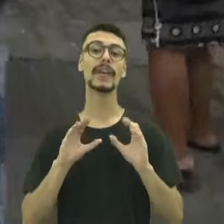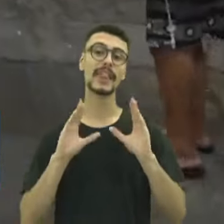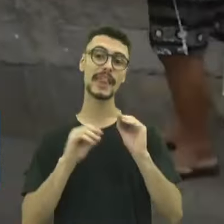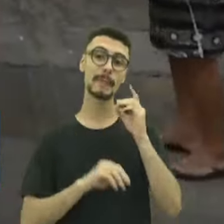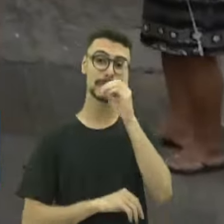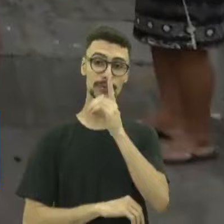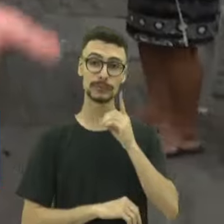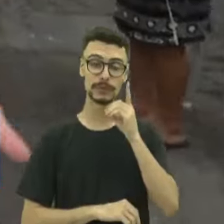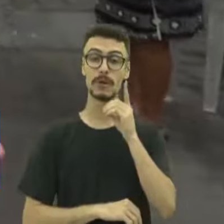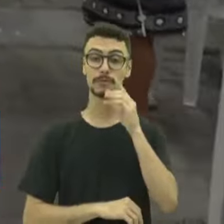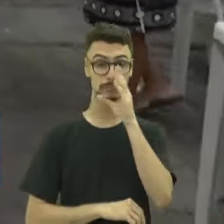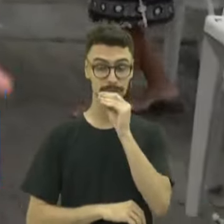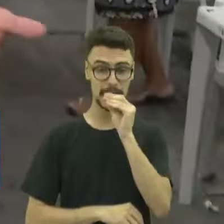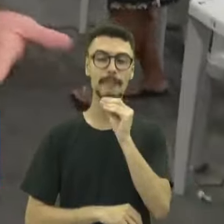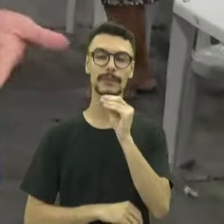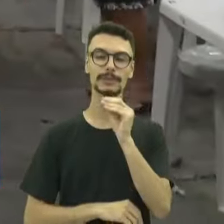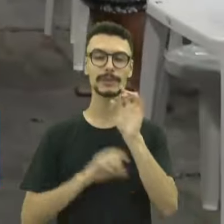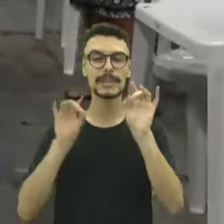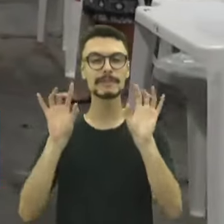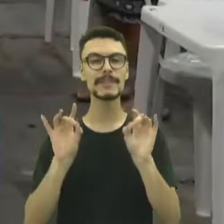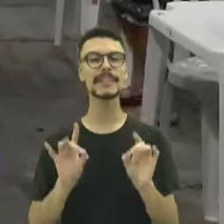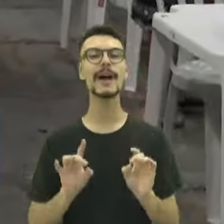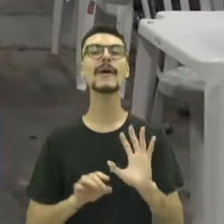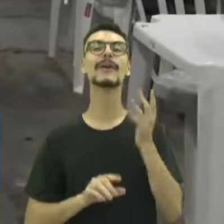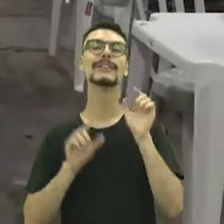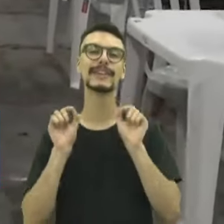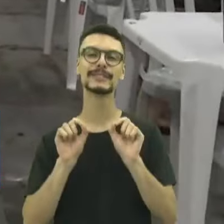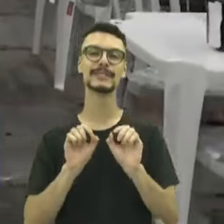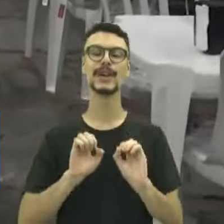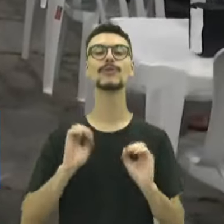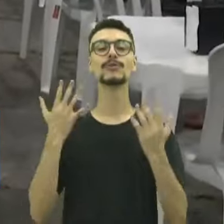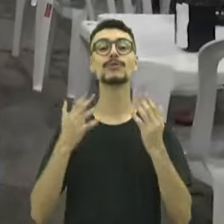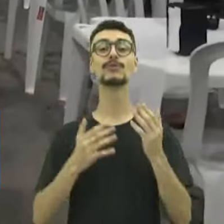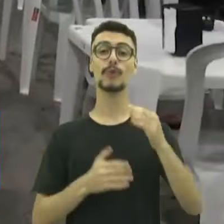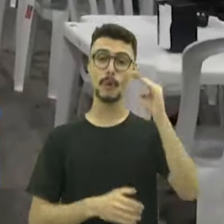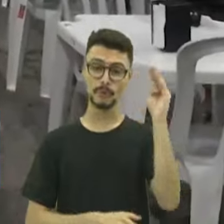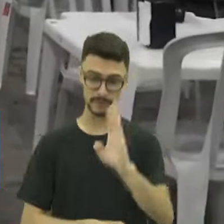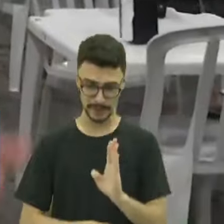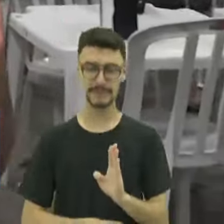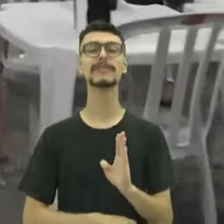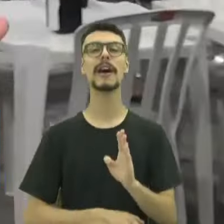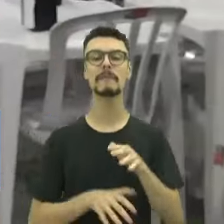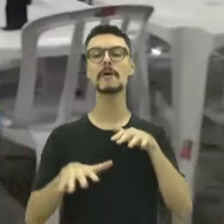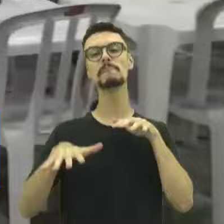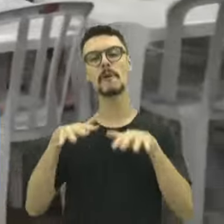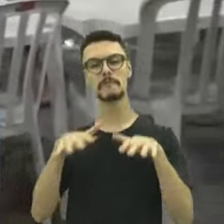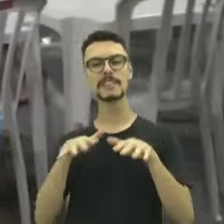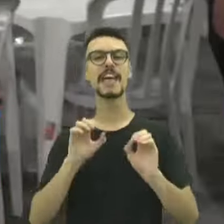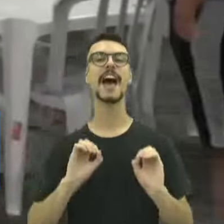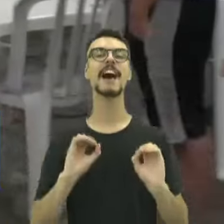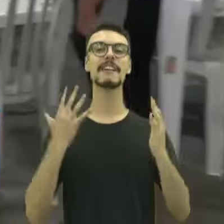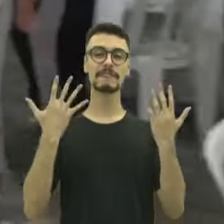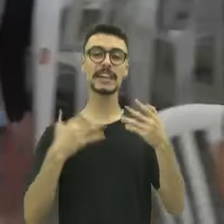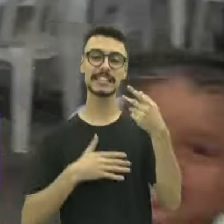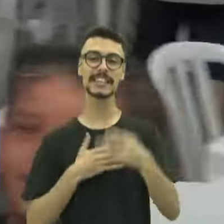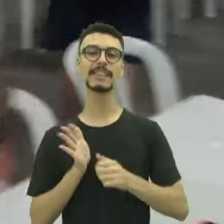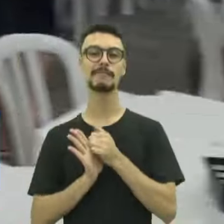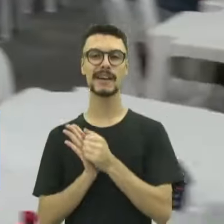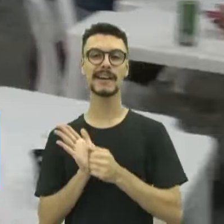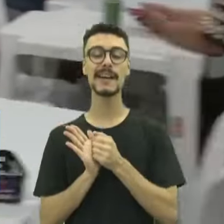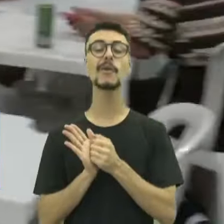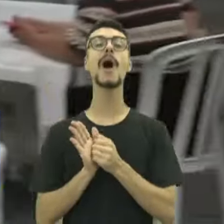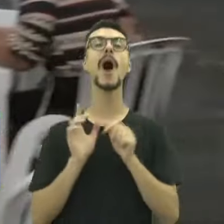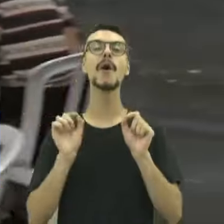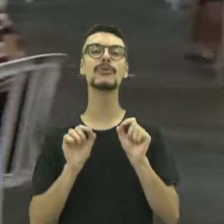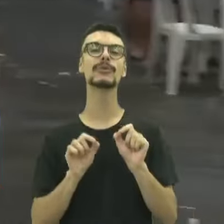essa noite especial, acontece um show nacional aqui para movimentar ainda mais a festa na cidade de Paranaguá.